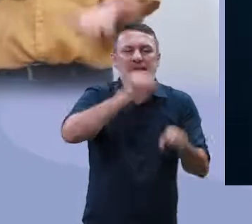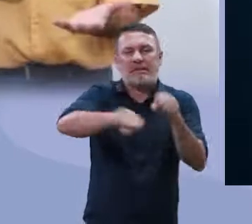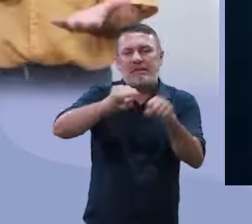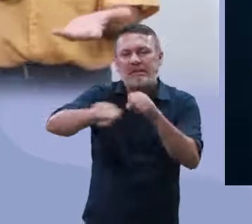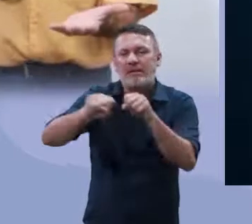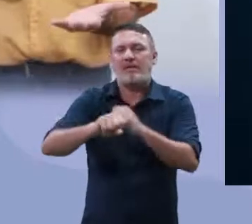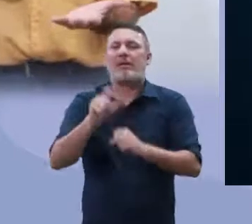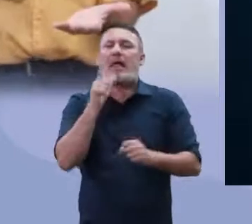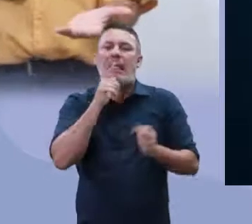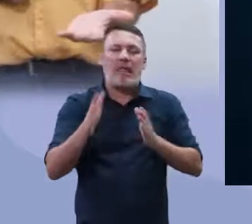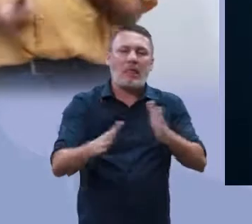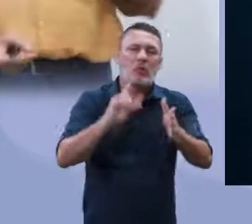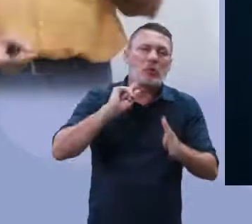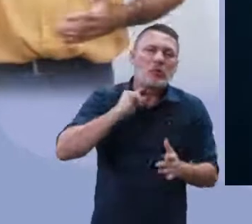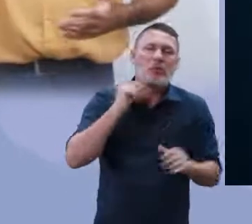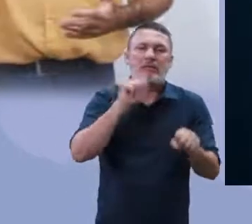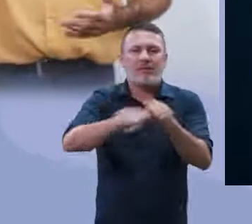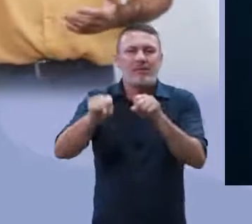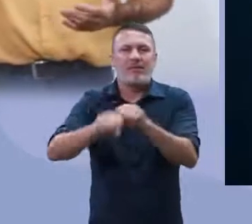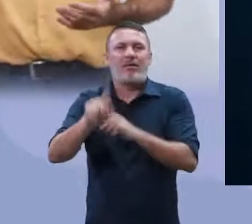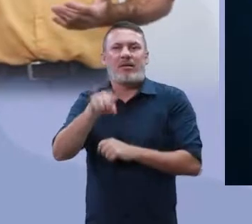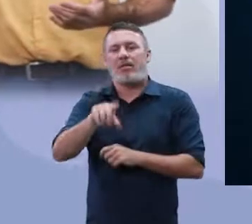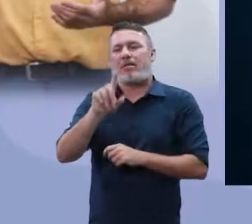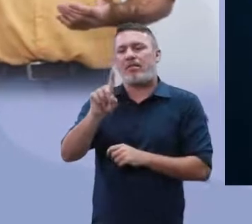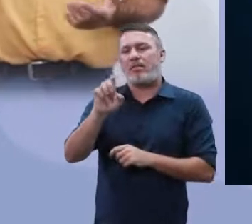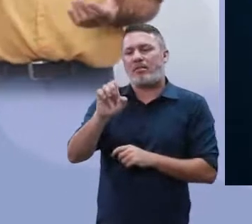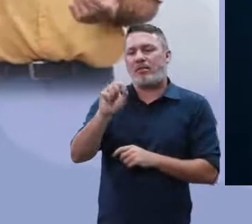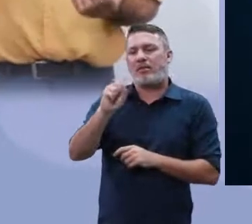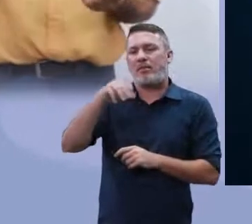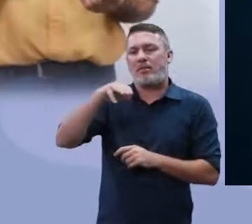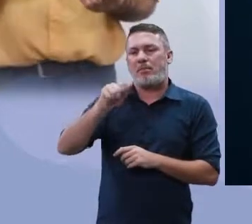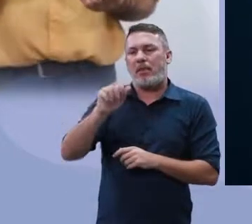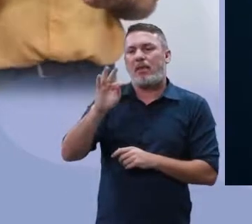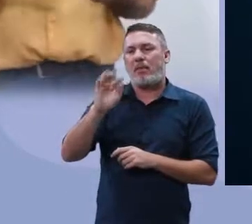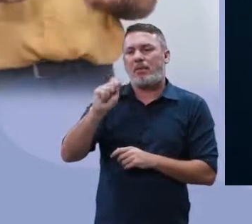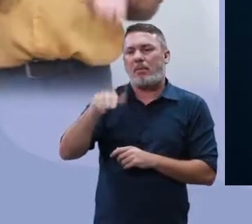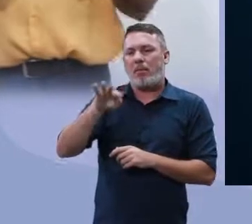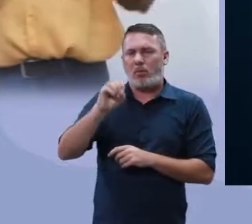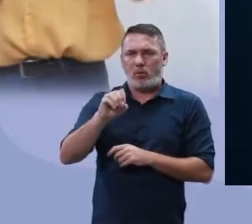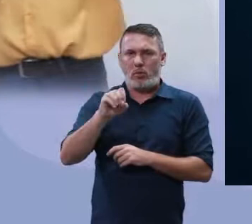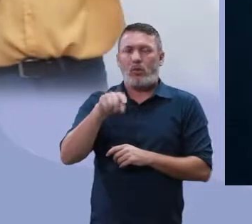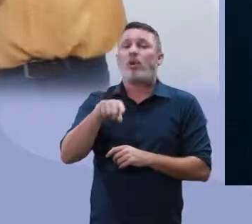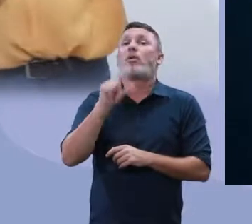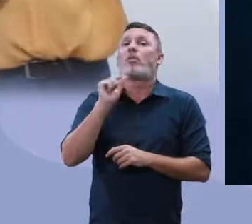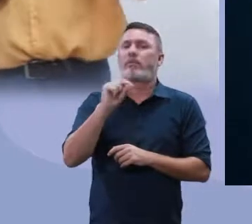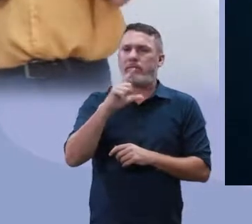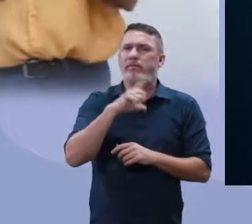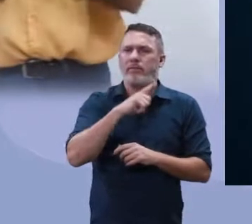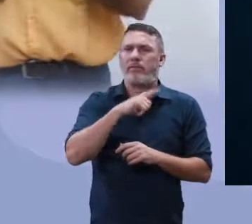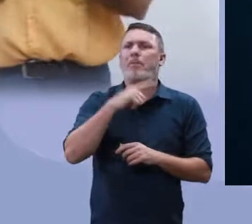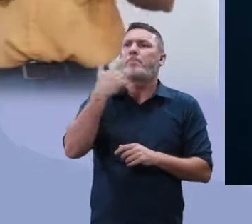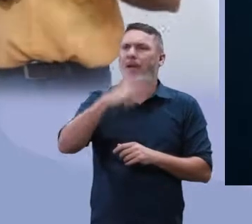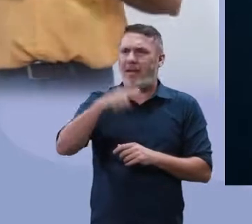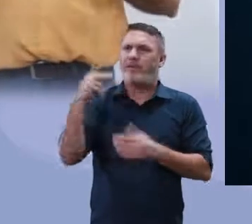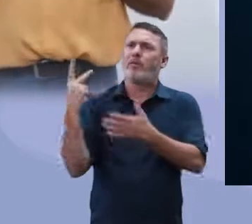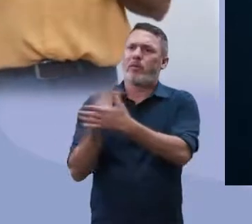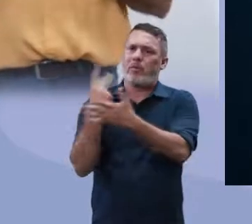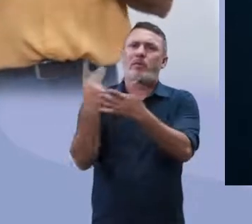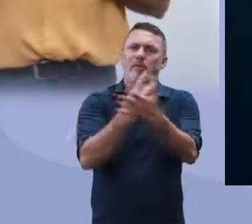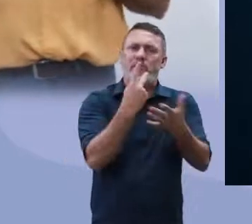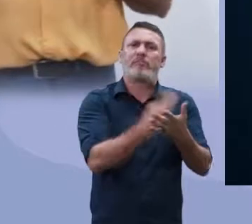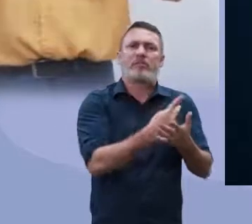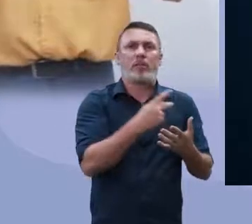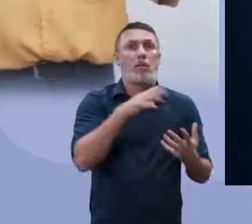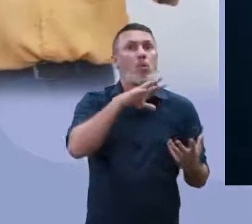naturais vegetais, né, e automaticamente isso associado a outros impactos que vão estar ocorrendo